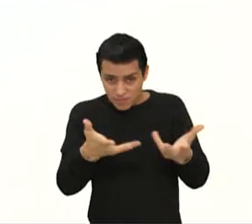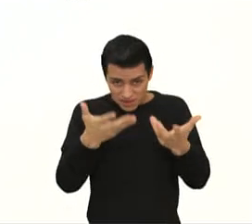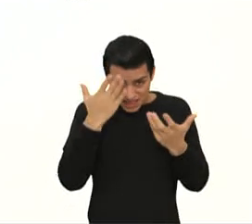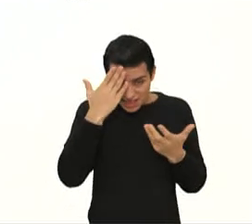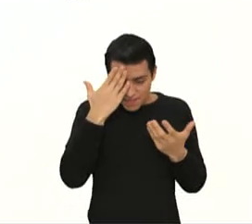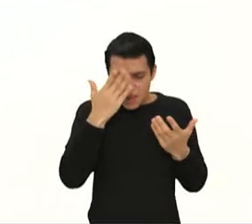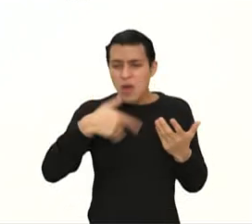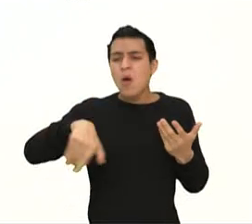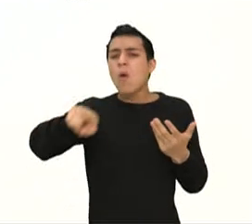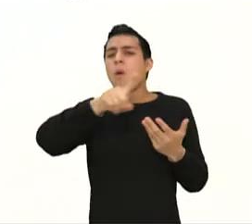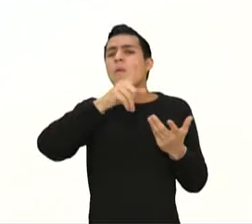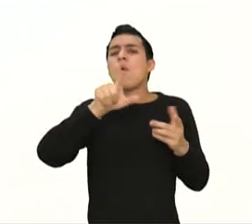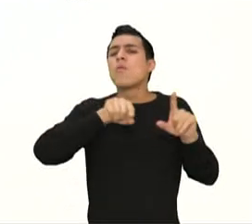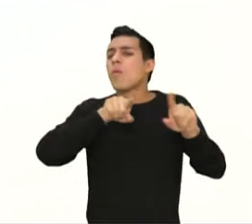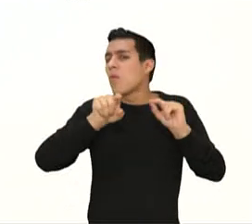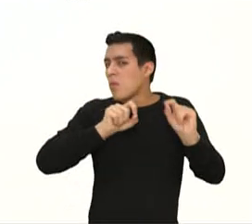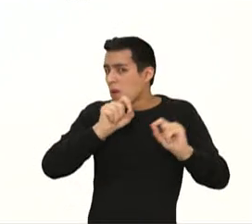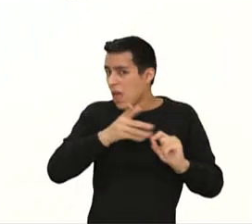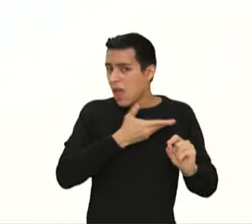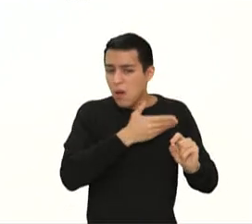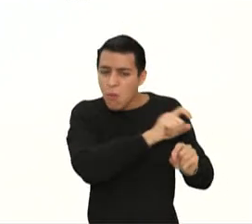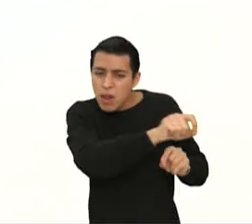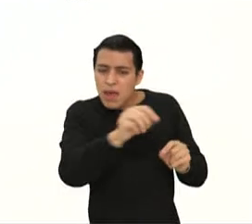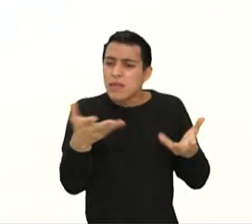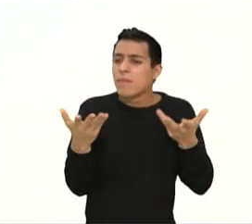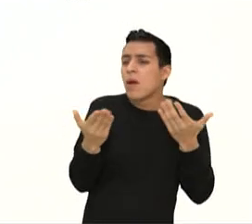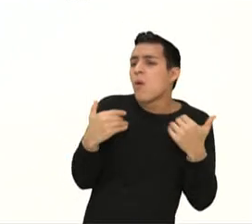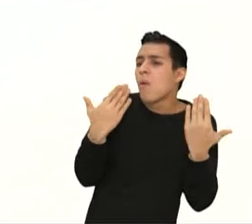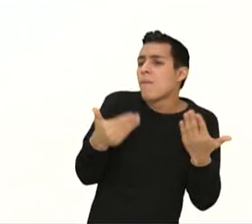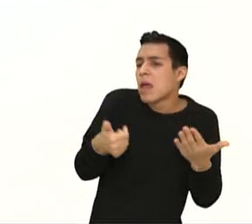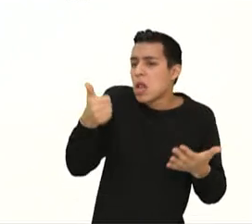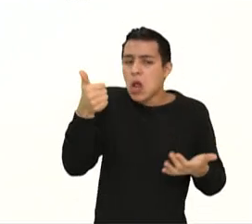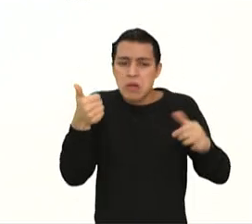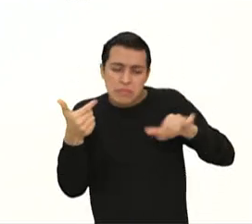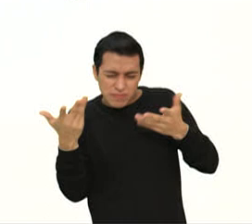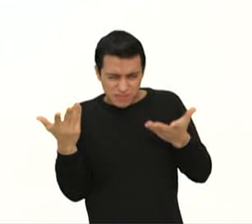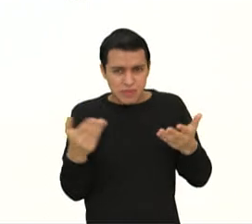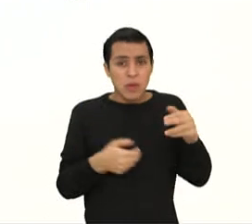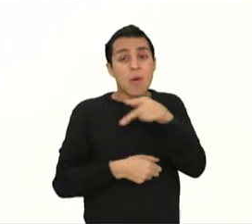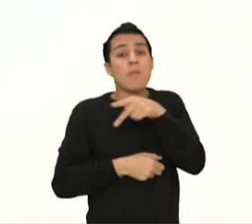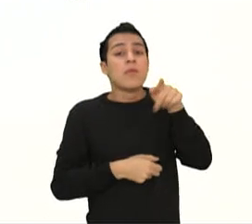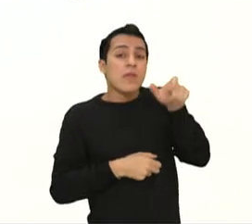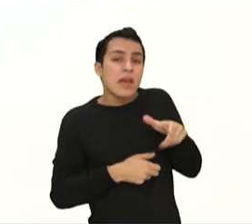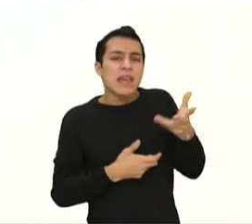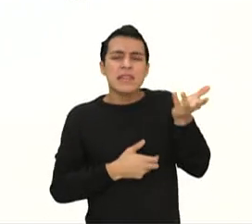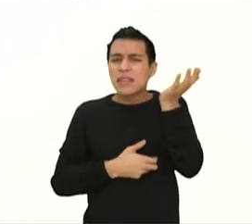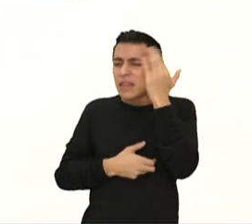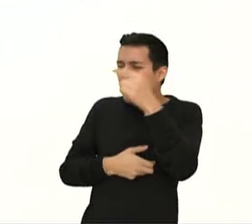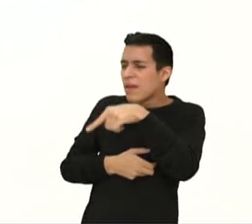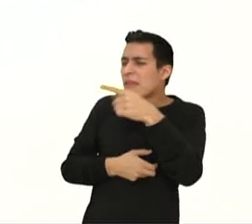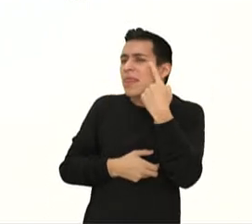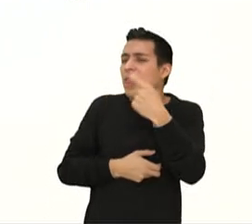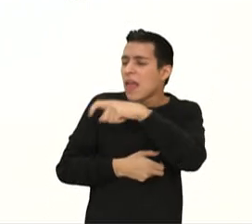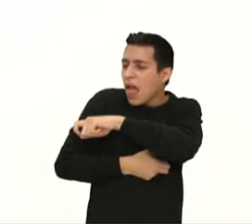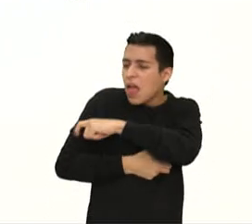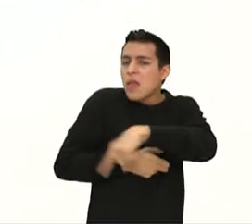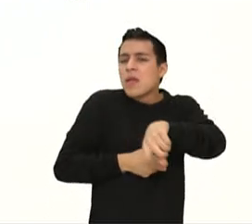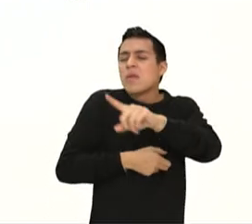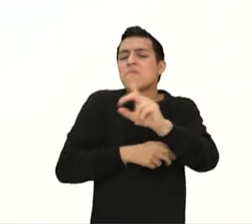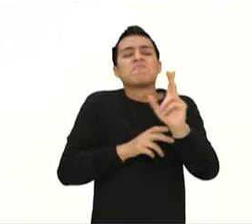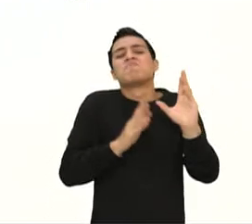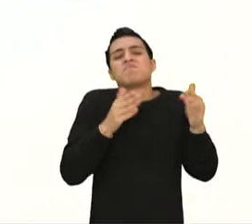as preferências dos seus colegas. Um professor quer saber os interesses dos seus alunos para